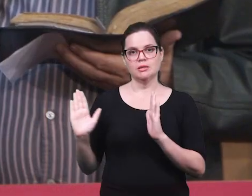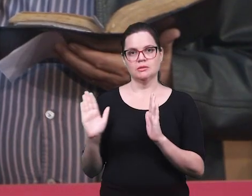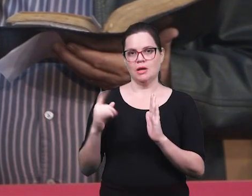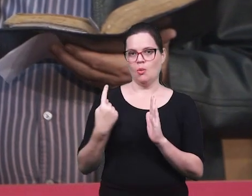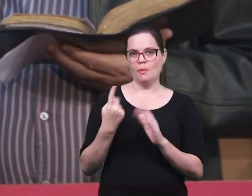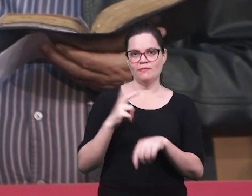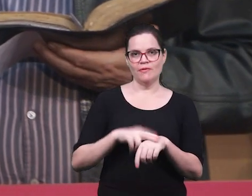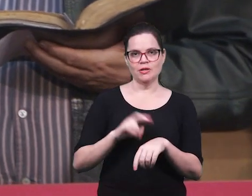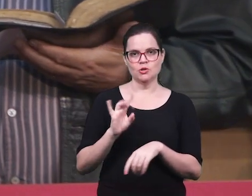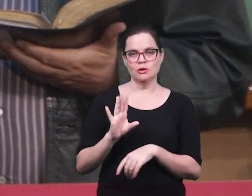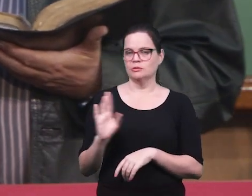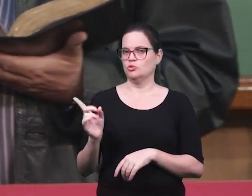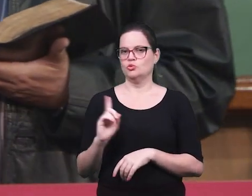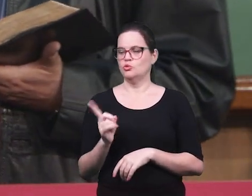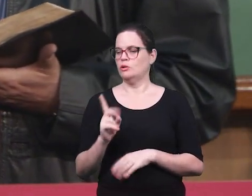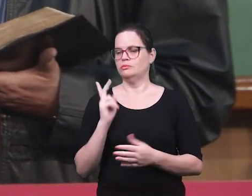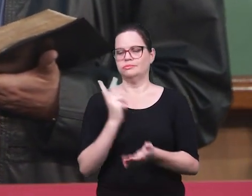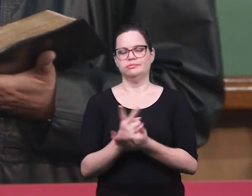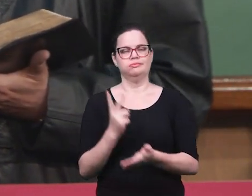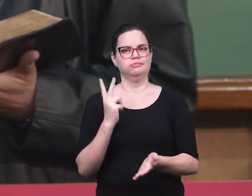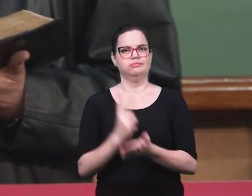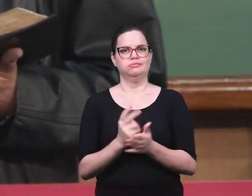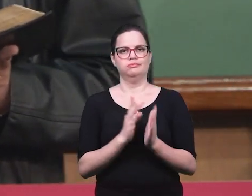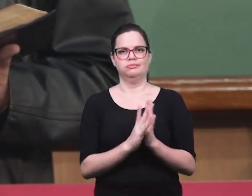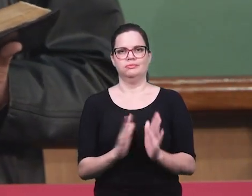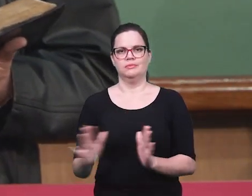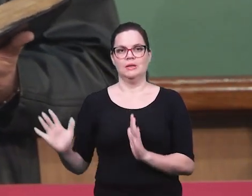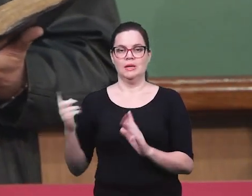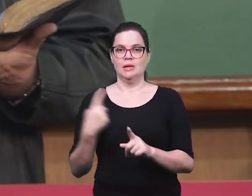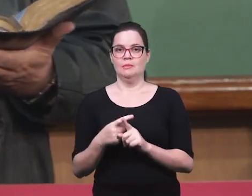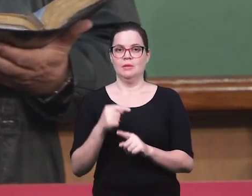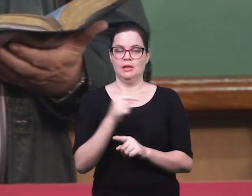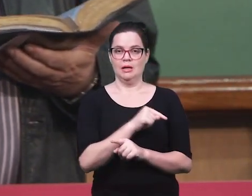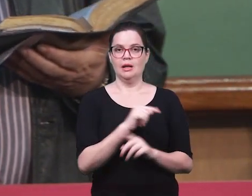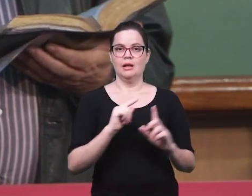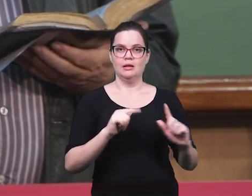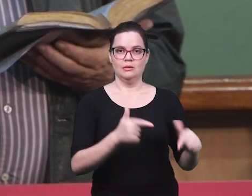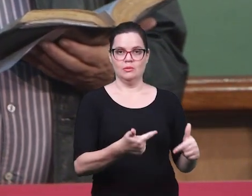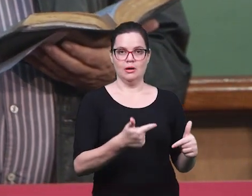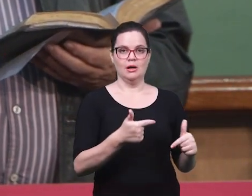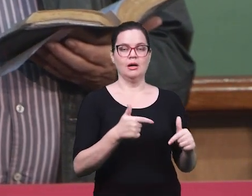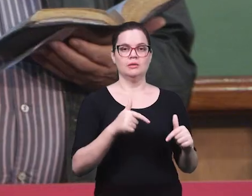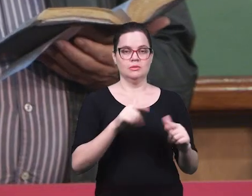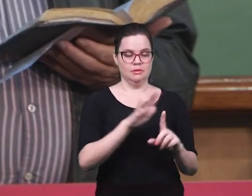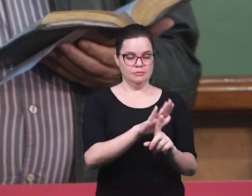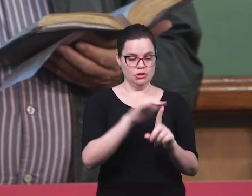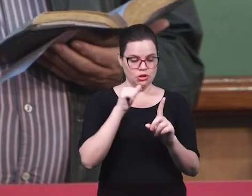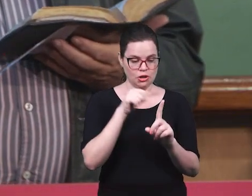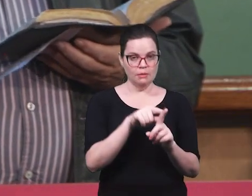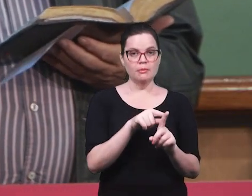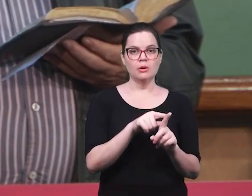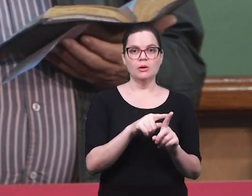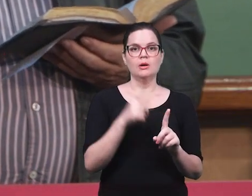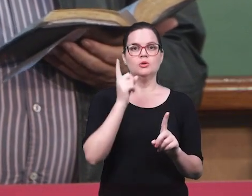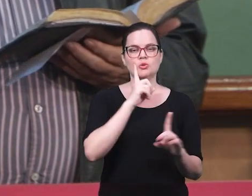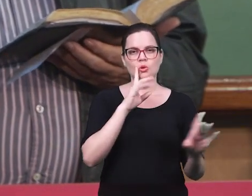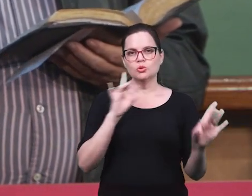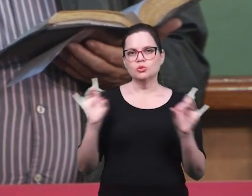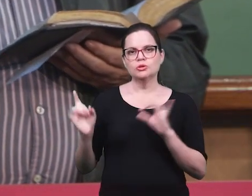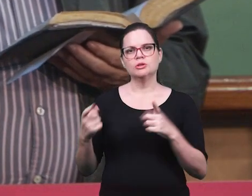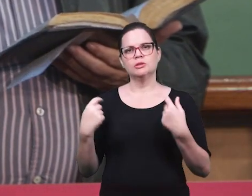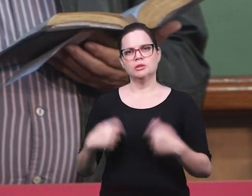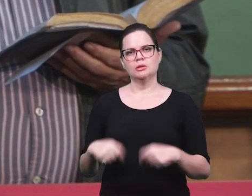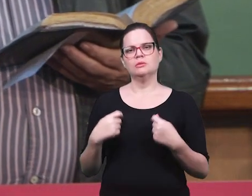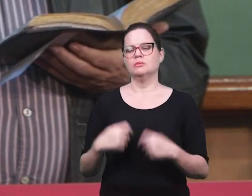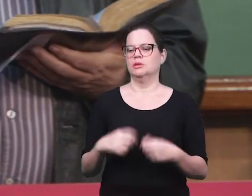sempre. Aquele sim que eu disse aqui no meu chamado, eu preciso hoje aceitar novamente, todo dia. Hoje é